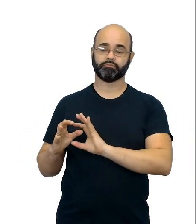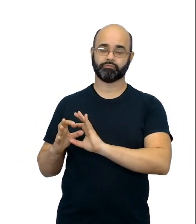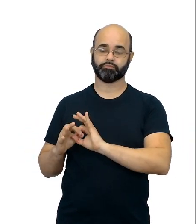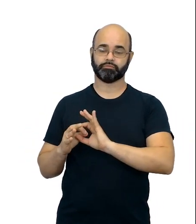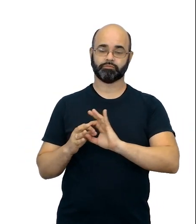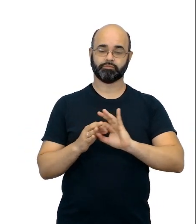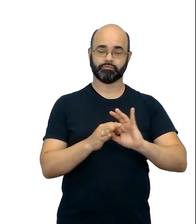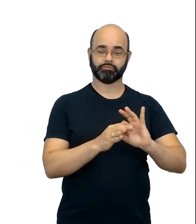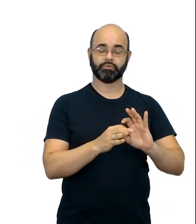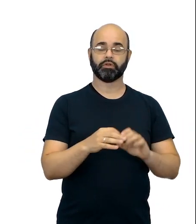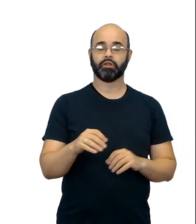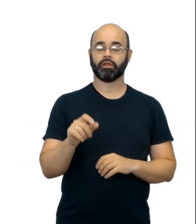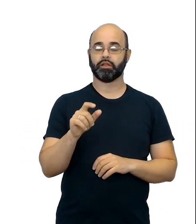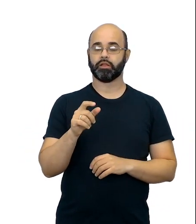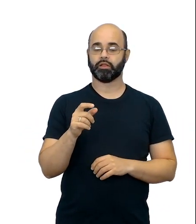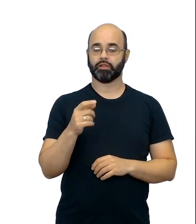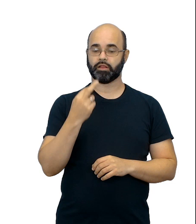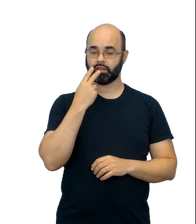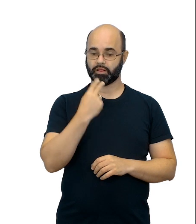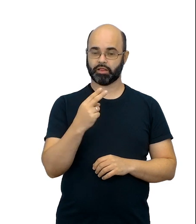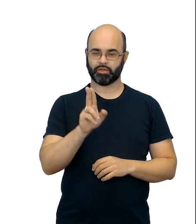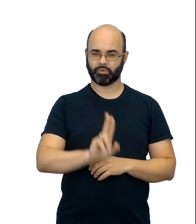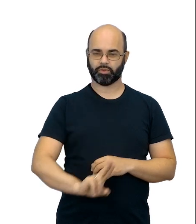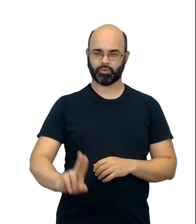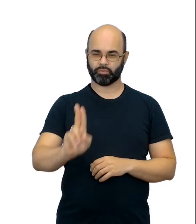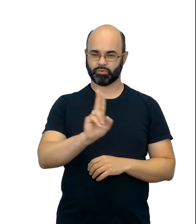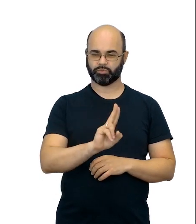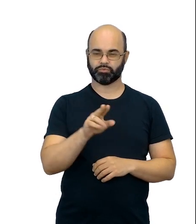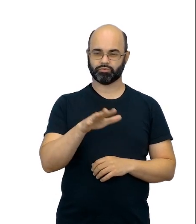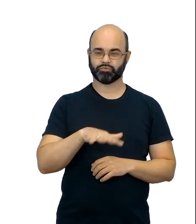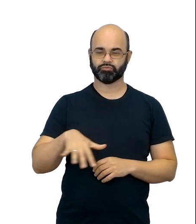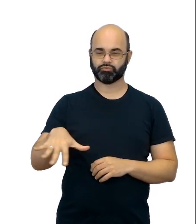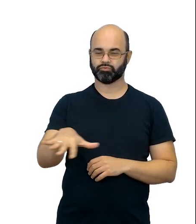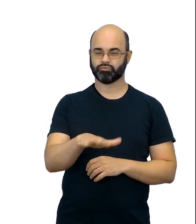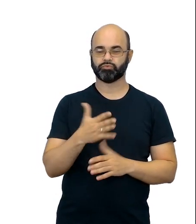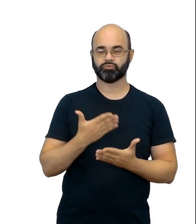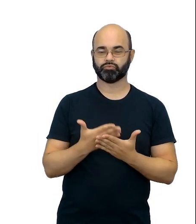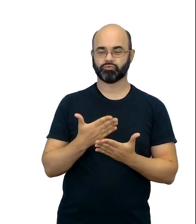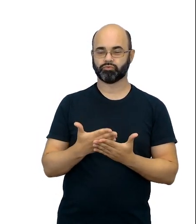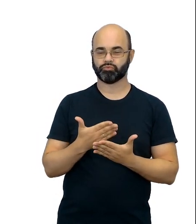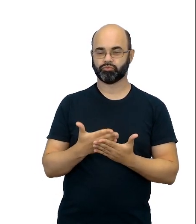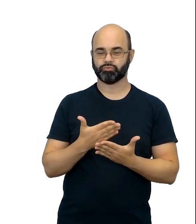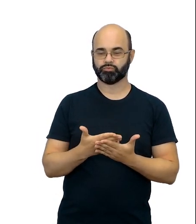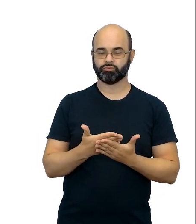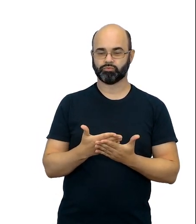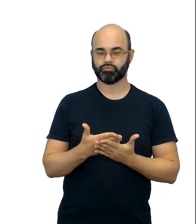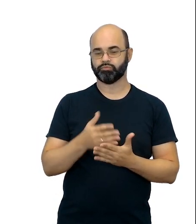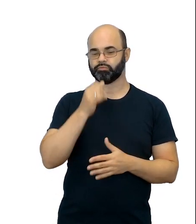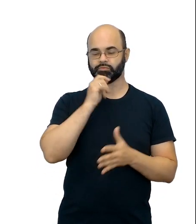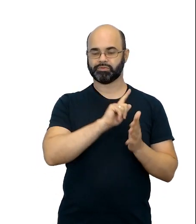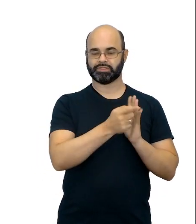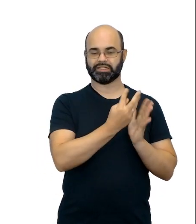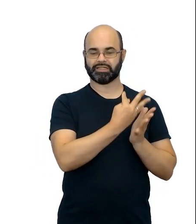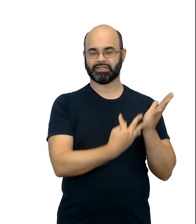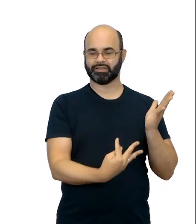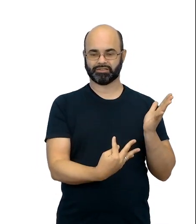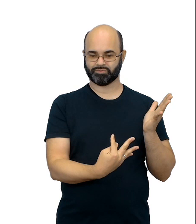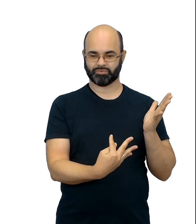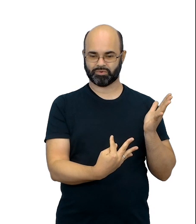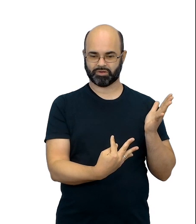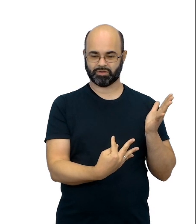o uso da língua com as esferas sociais do estudante. Por isso que nós nunca poderemos ensinar gêneros textuais